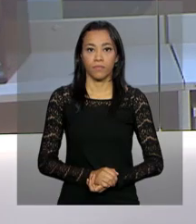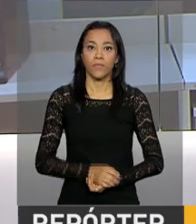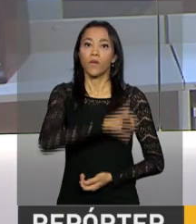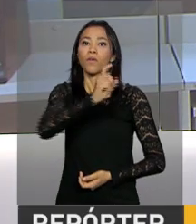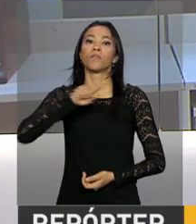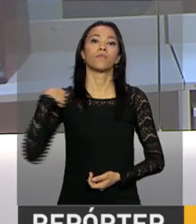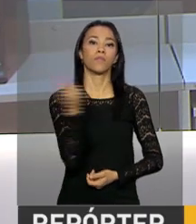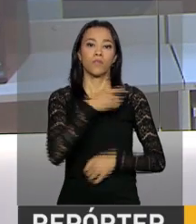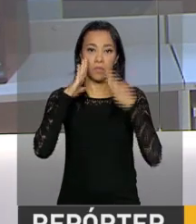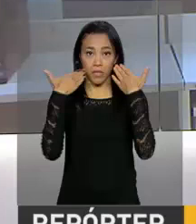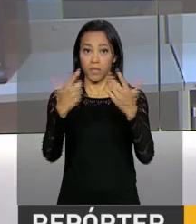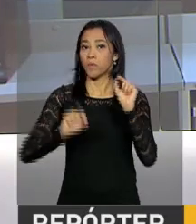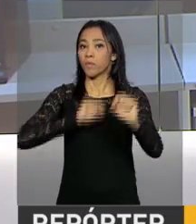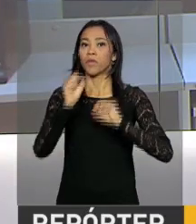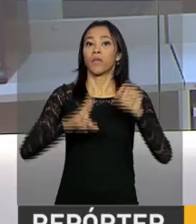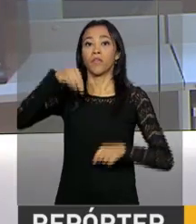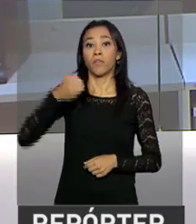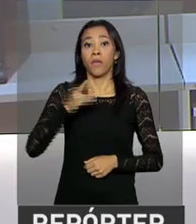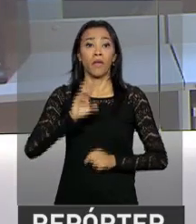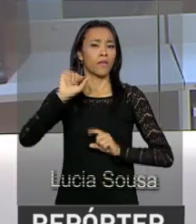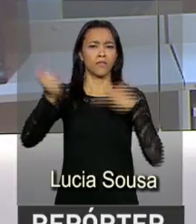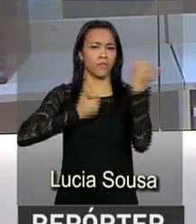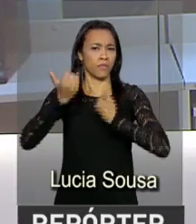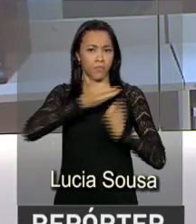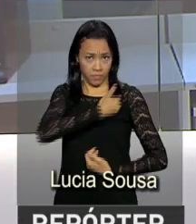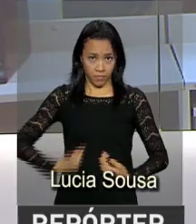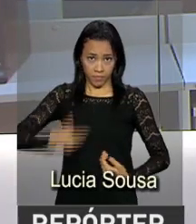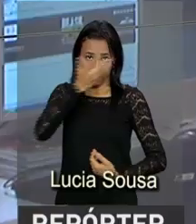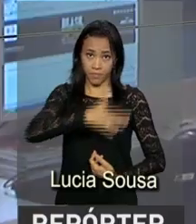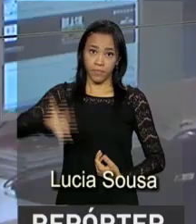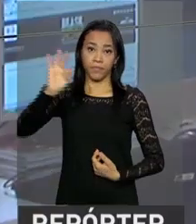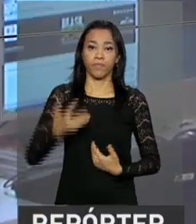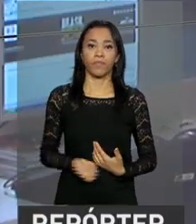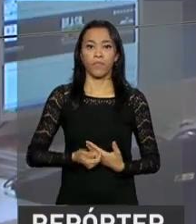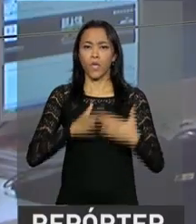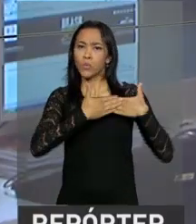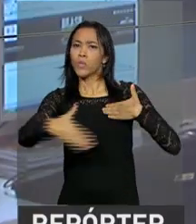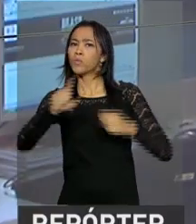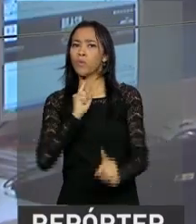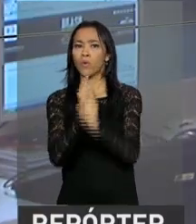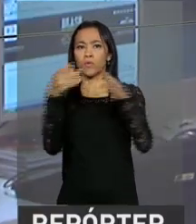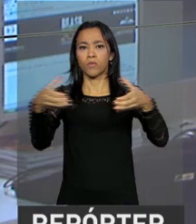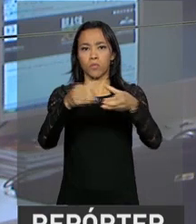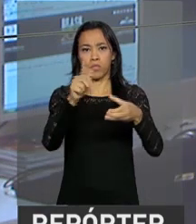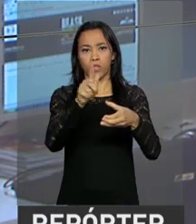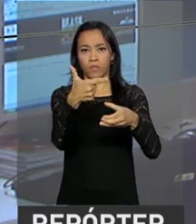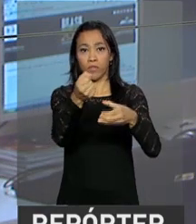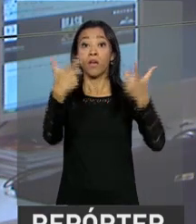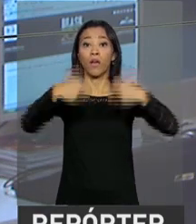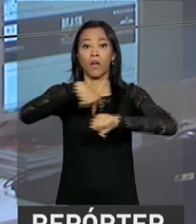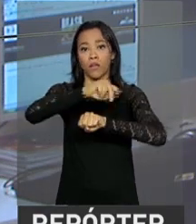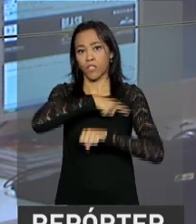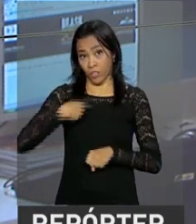Olá, estamos de volta com o repórter NBR e as notícias do governo federal. Durante o encontro do G20 na China, o